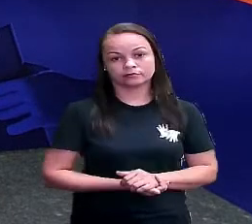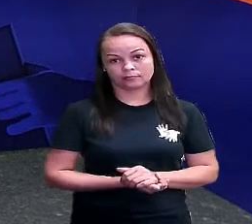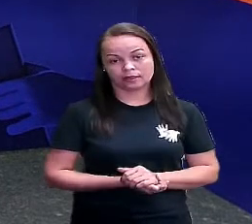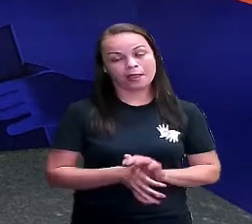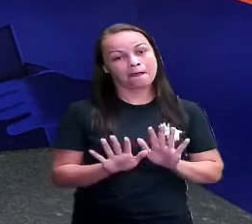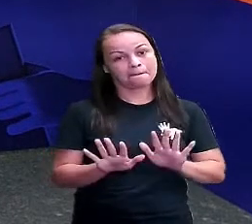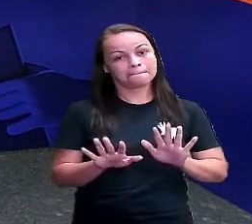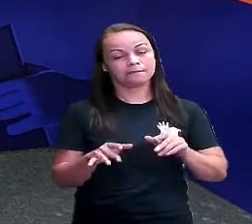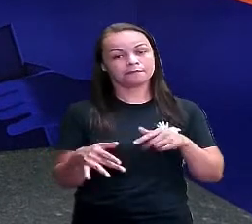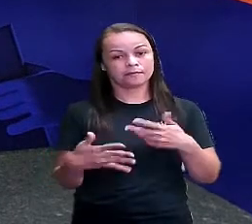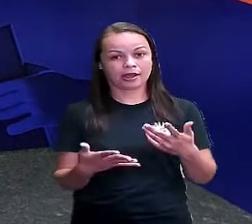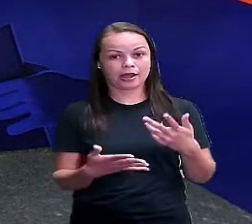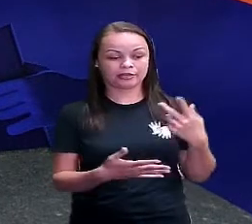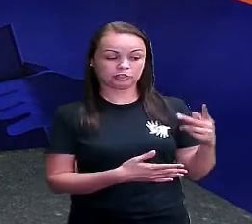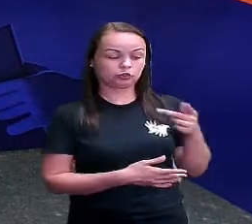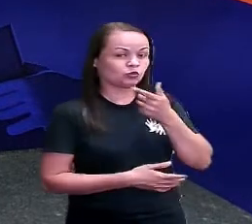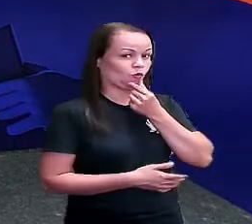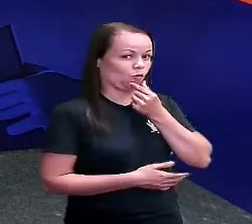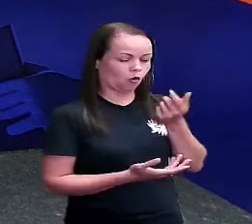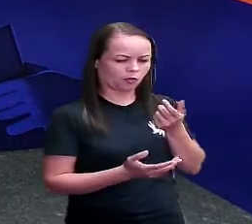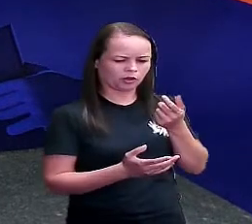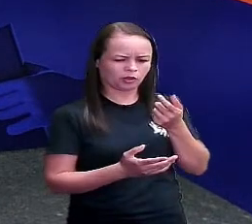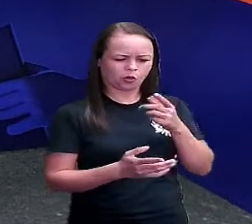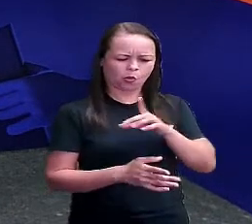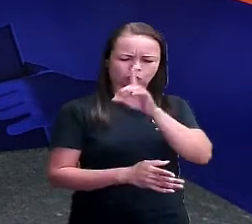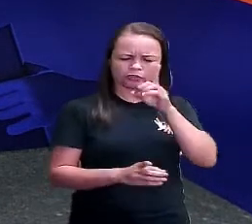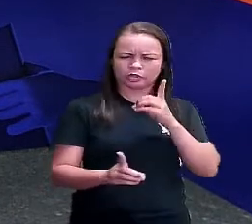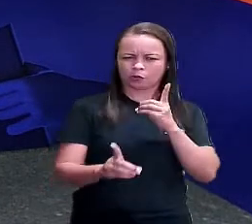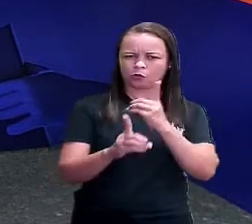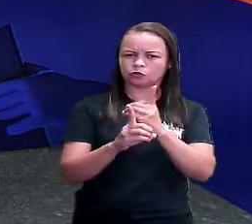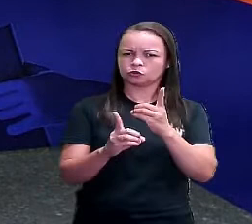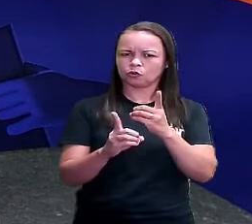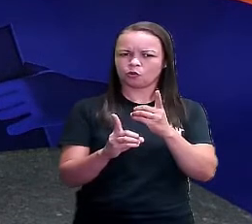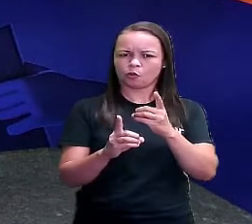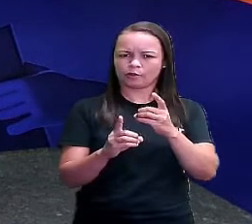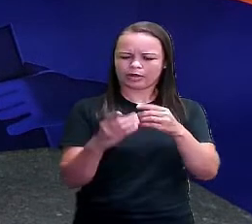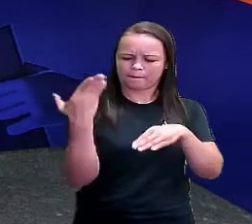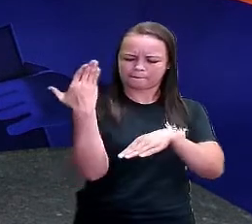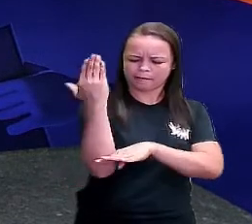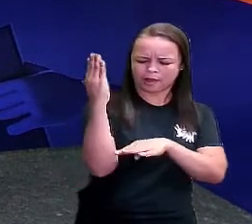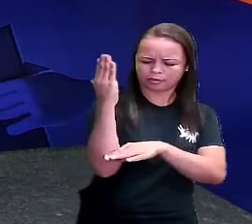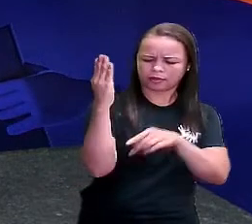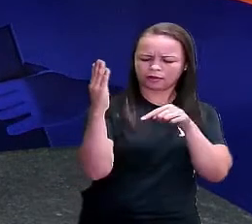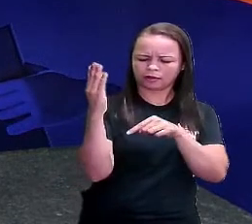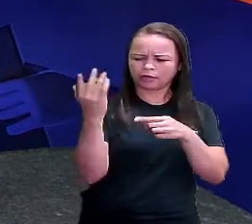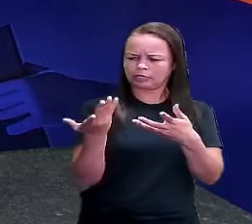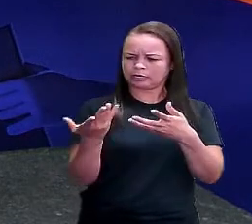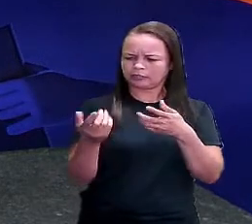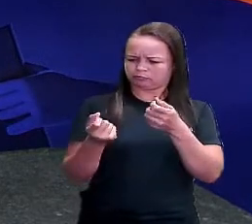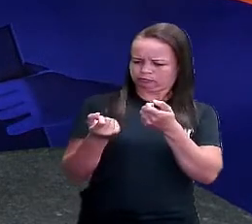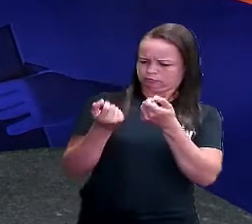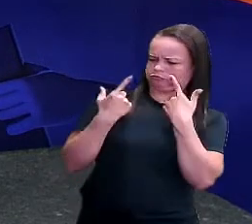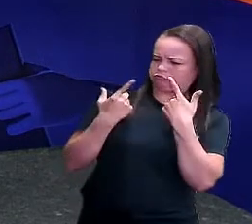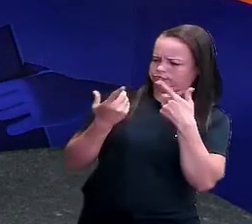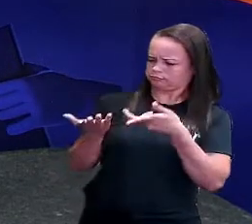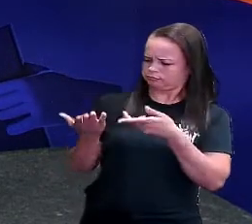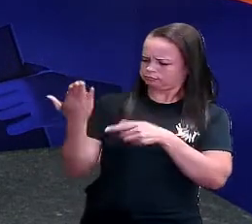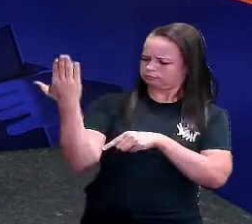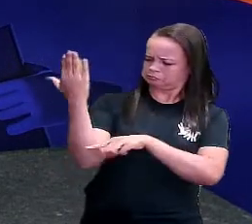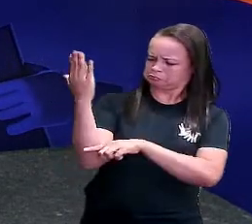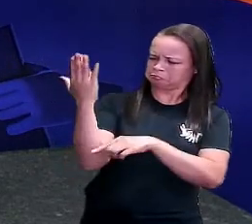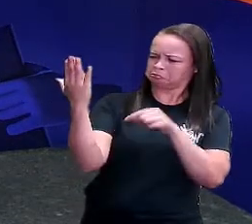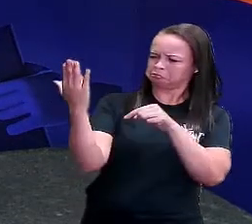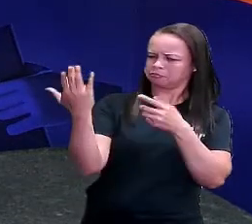Mas Gepeto um dia encontrou um pedaço de madeira que ele achou muito estranho. E ele não